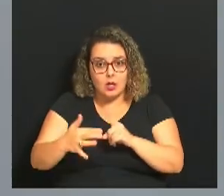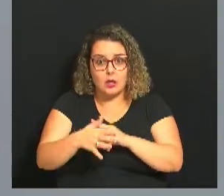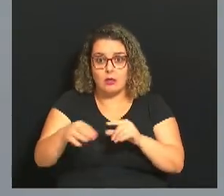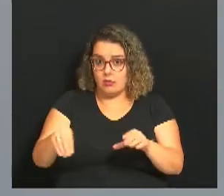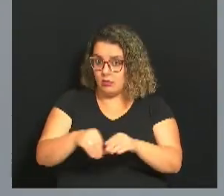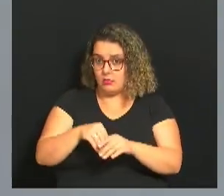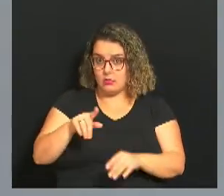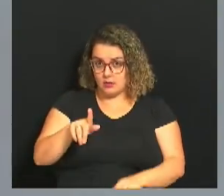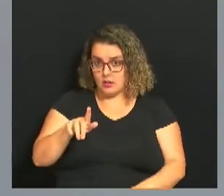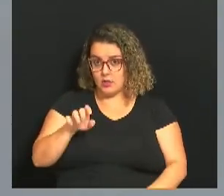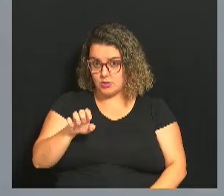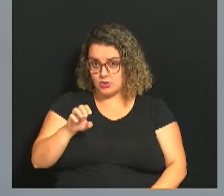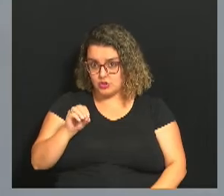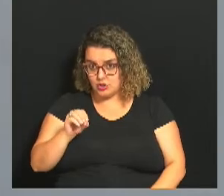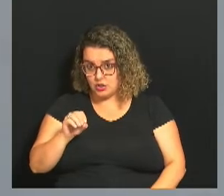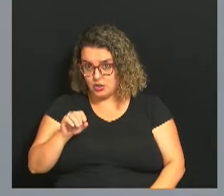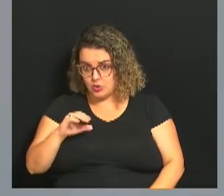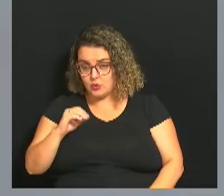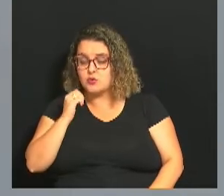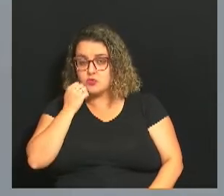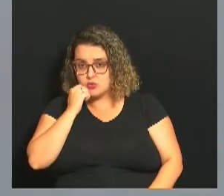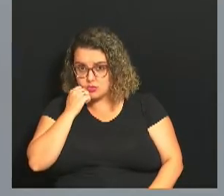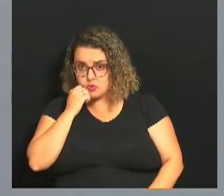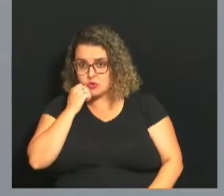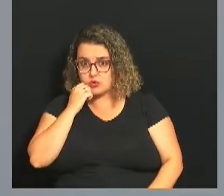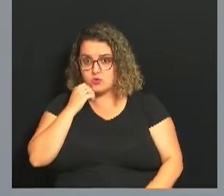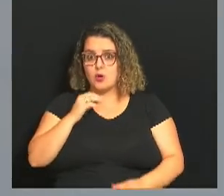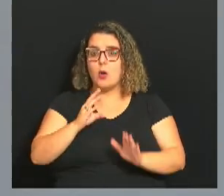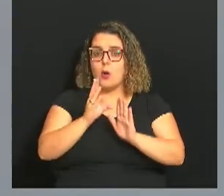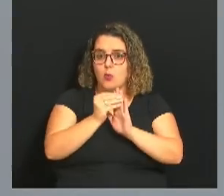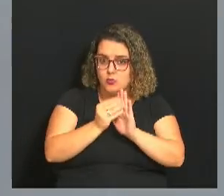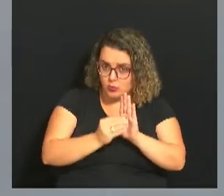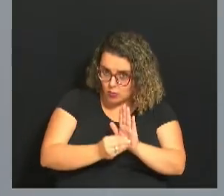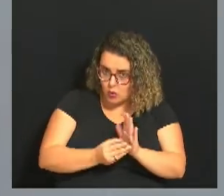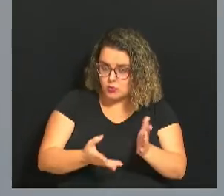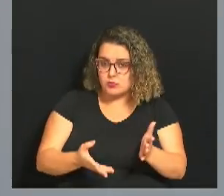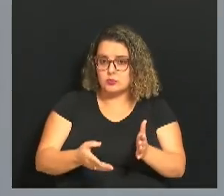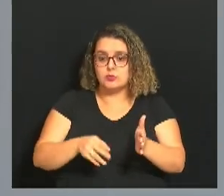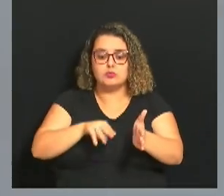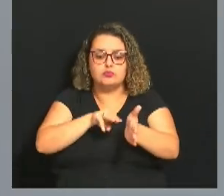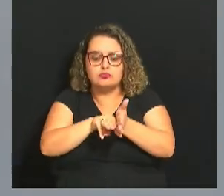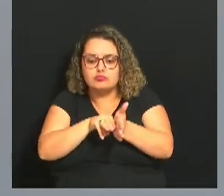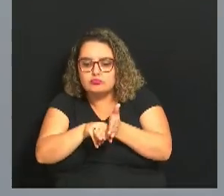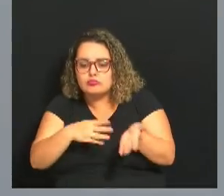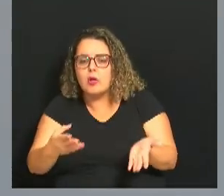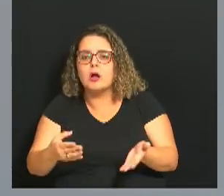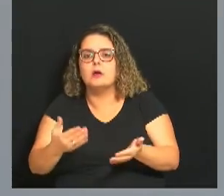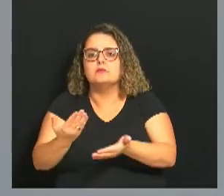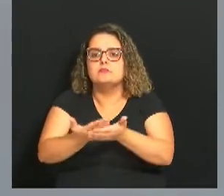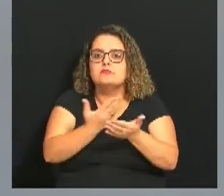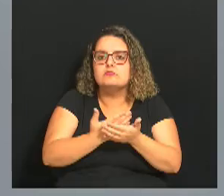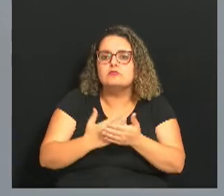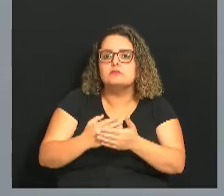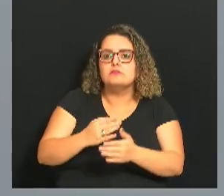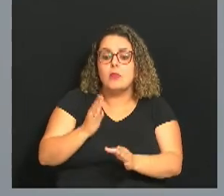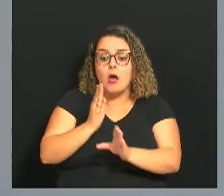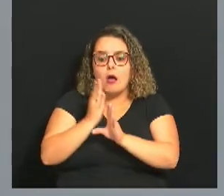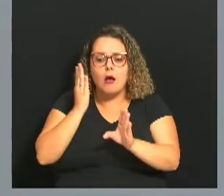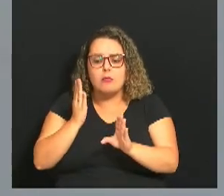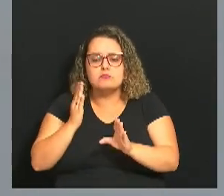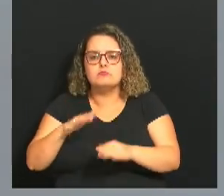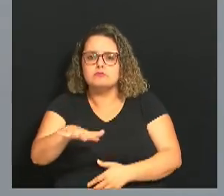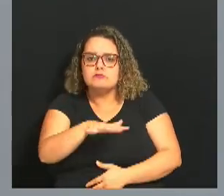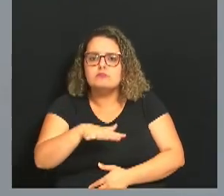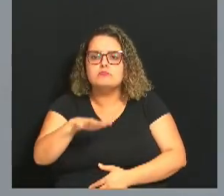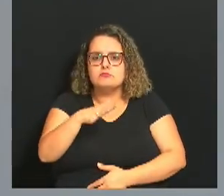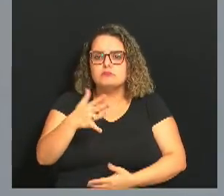geociências, existem metodologias que estão sendo desenvolvidas, né, para trabalhar com a identificação de áreas suscetíveis a